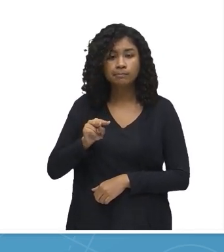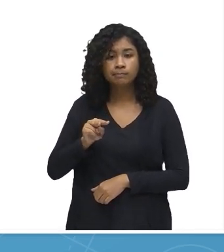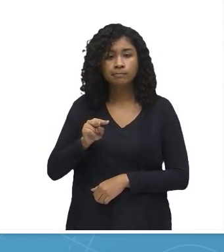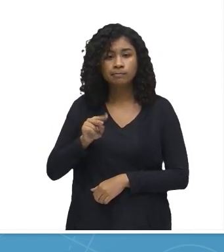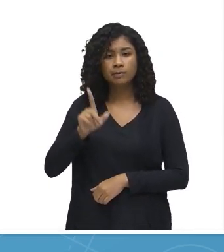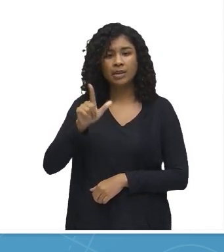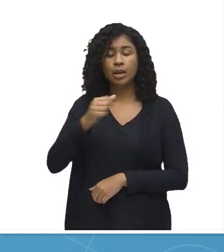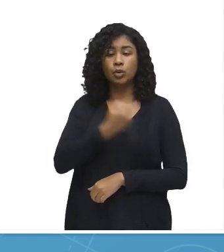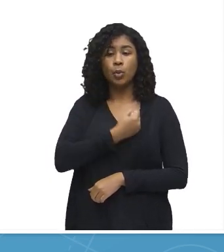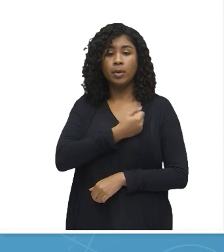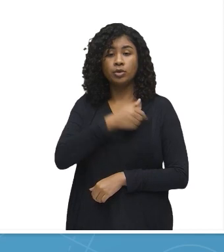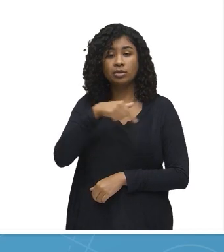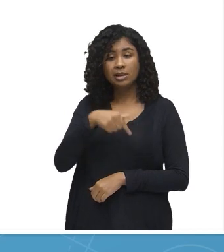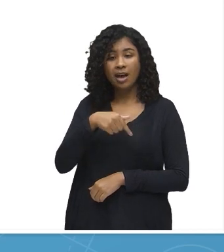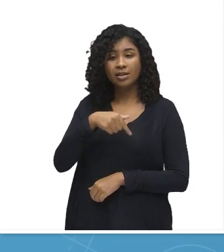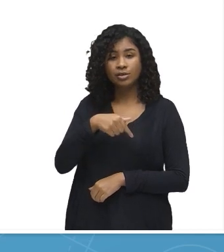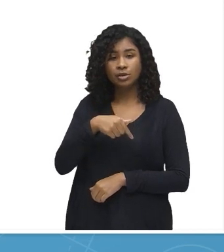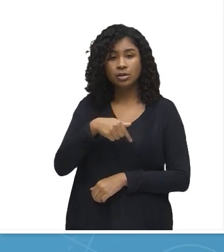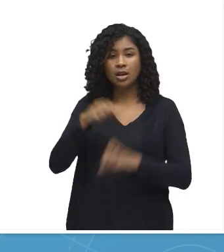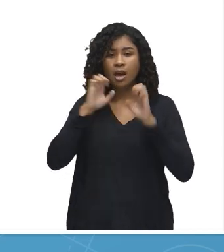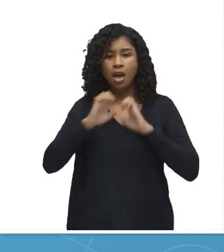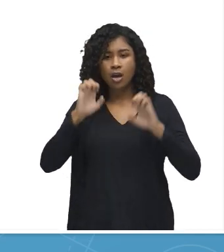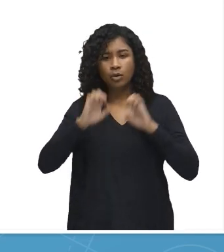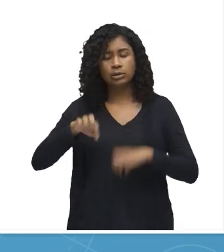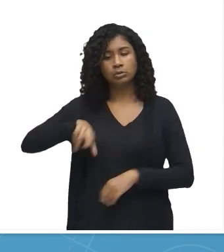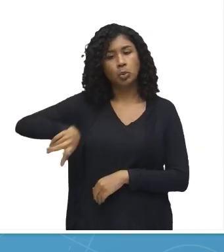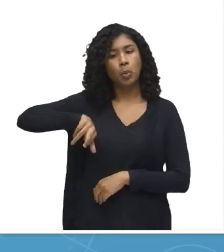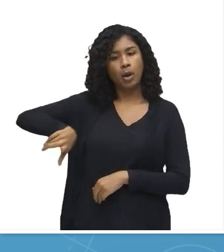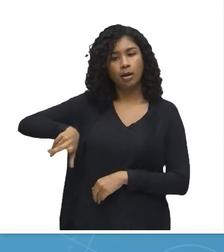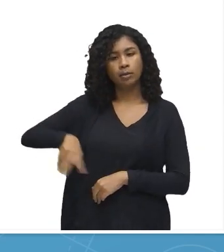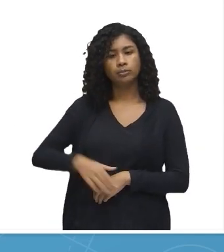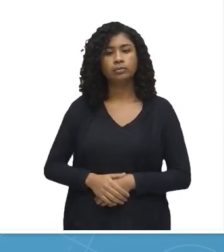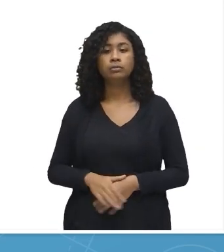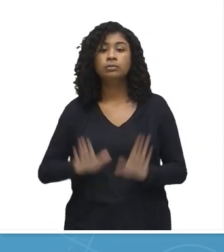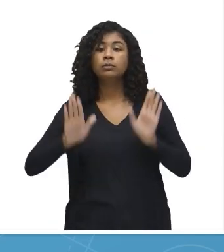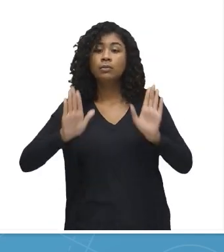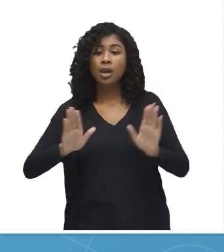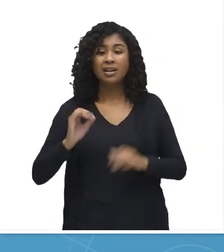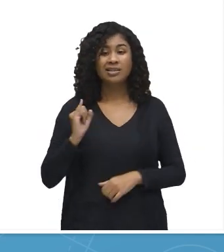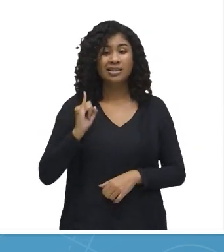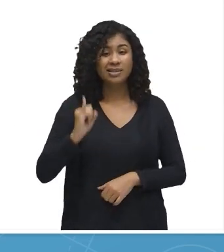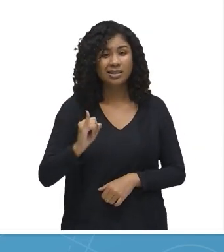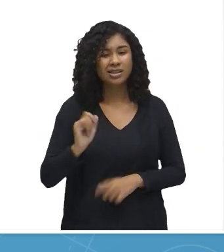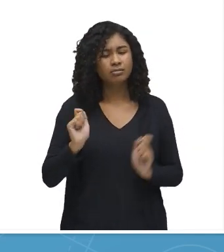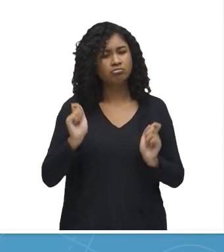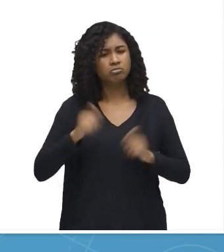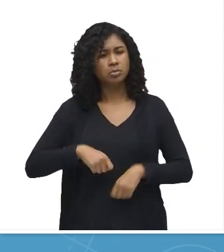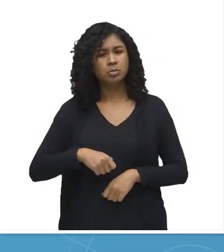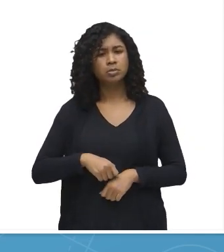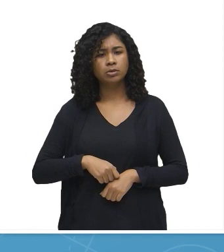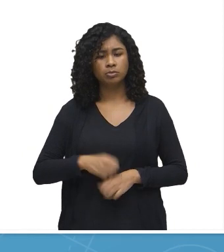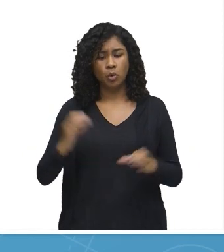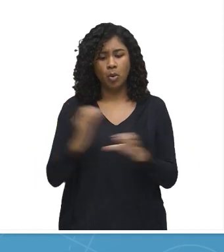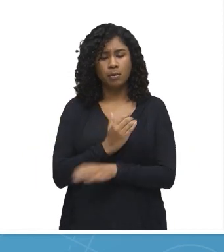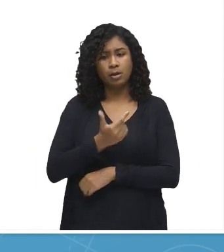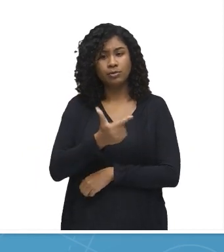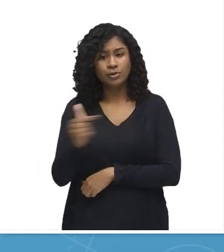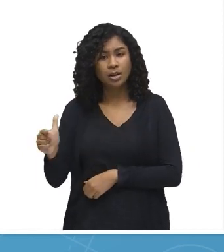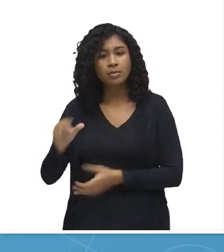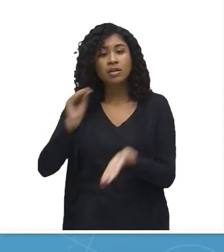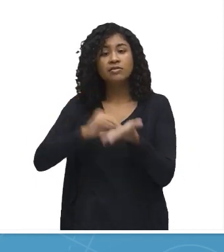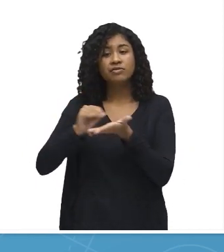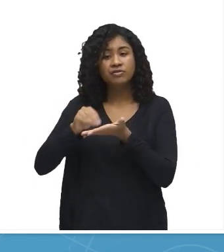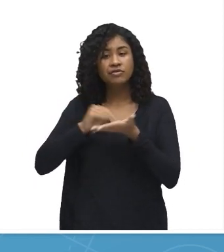a 7 não é uma equação do segundo grau, né? Mas se fosse, ela seria uma equação incompleta. Por quê? Porque está faltando um